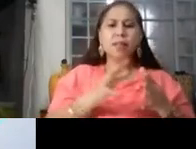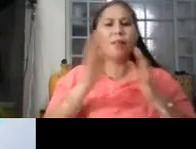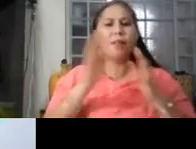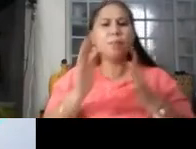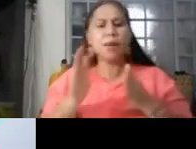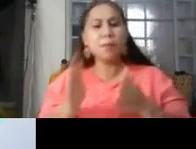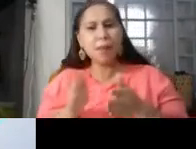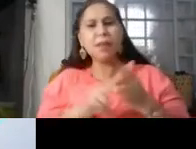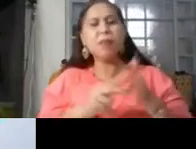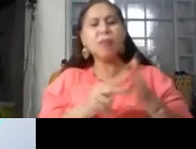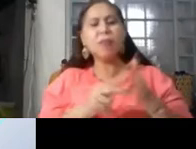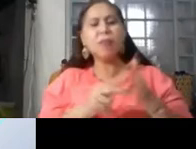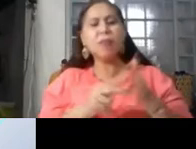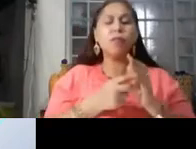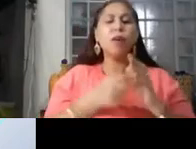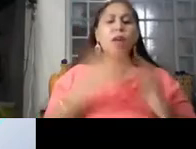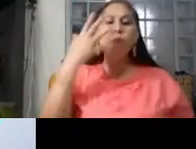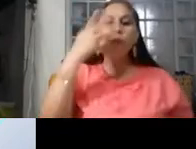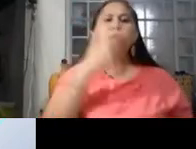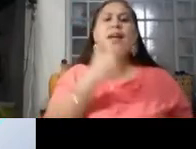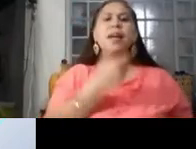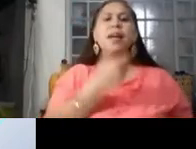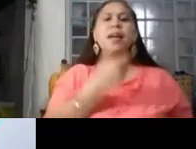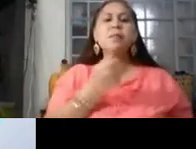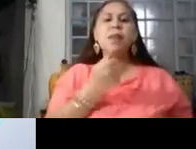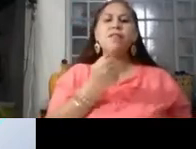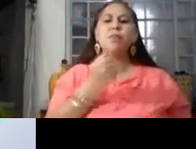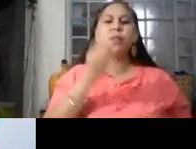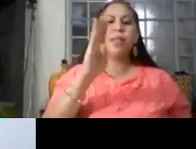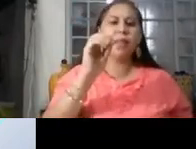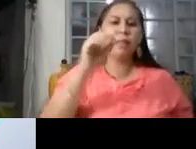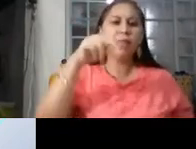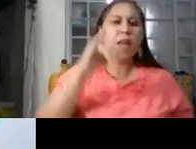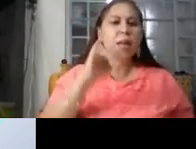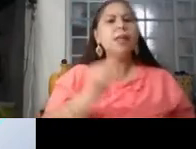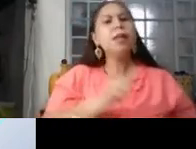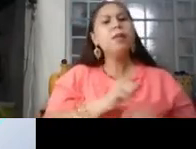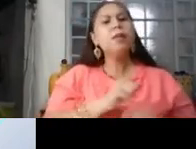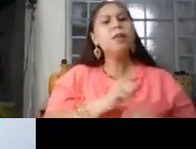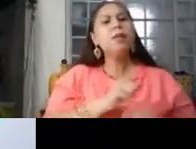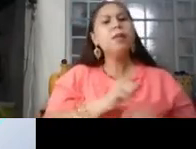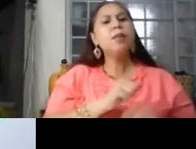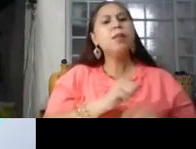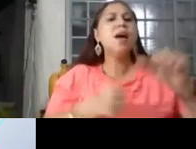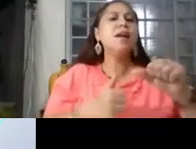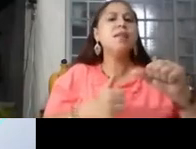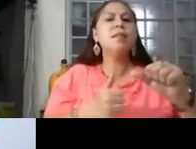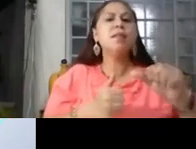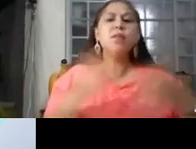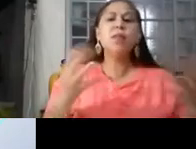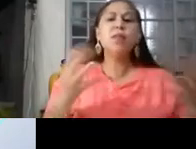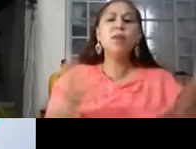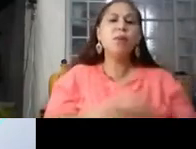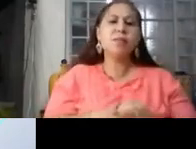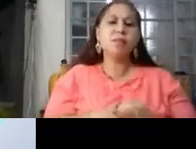da pragmática, que é o significado, eu posso pegar essa palavra bonita e transformar em